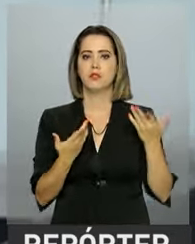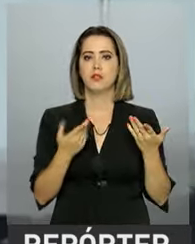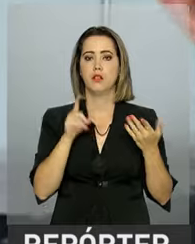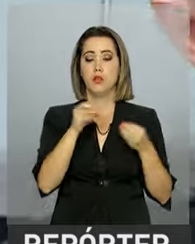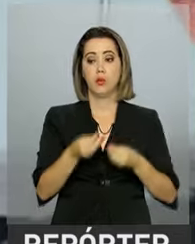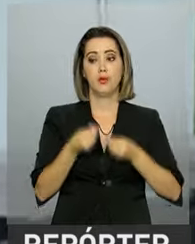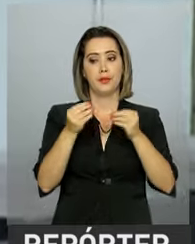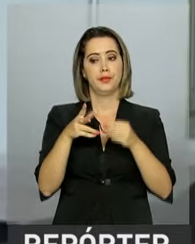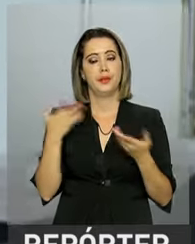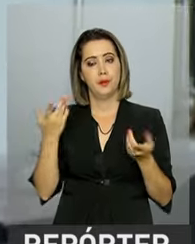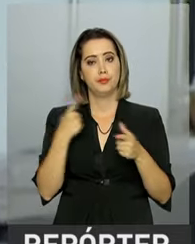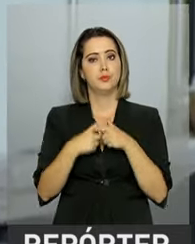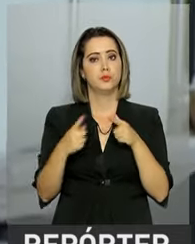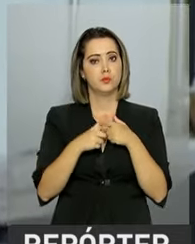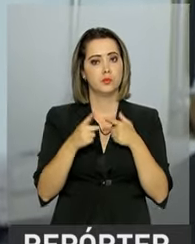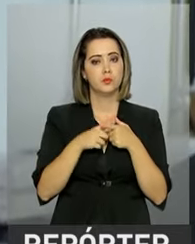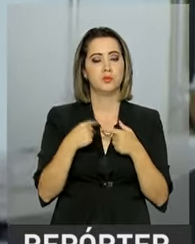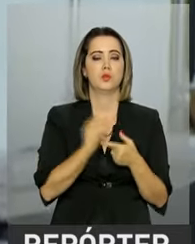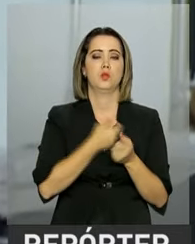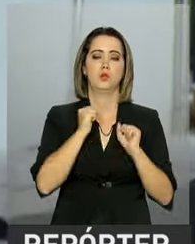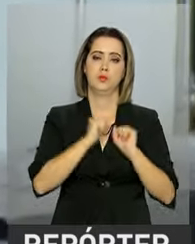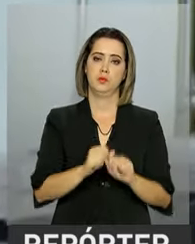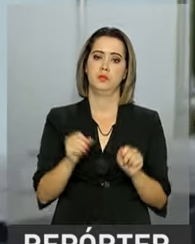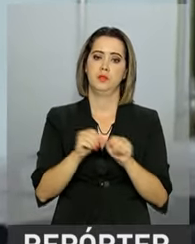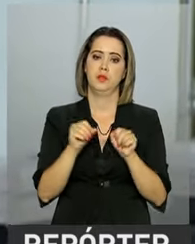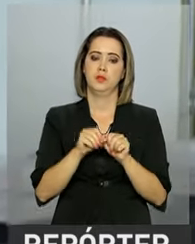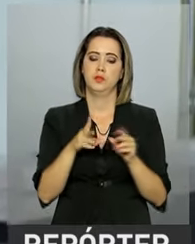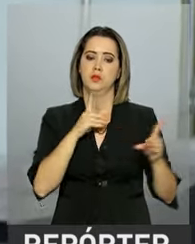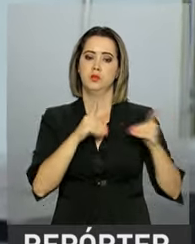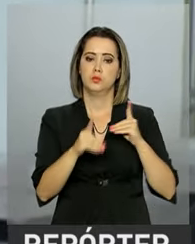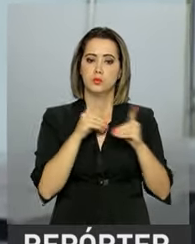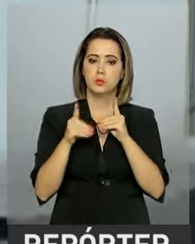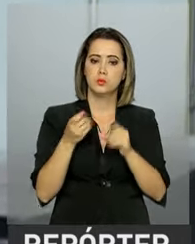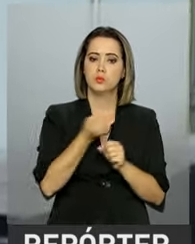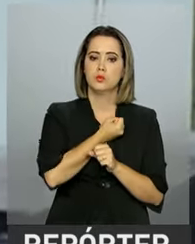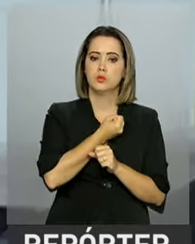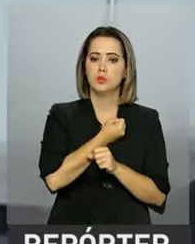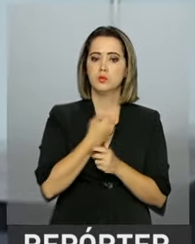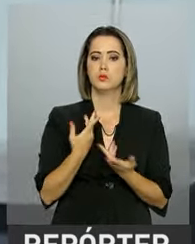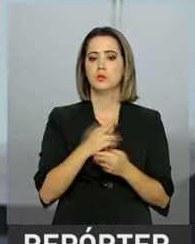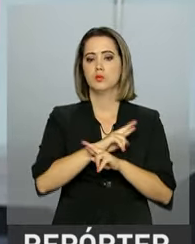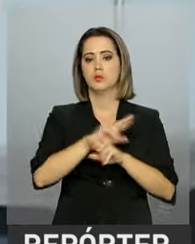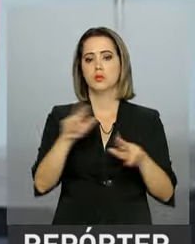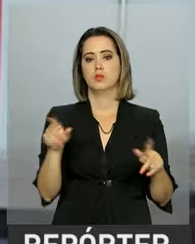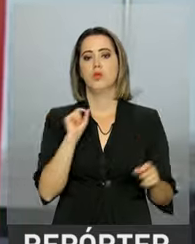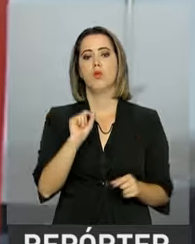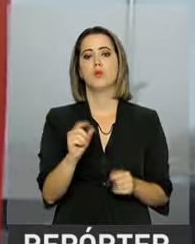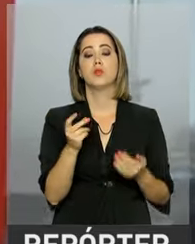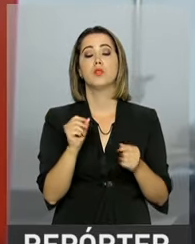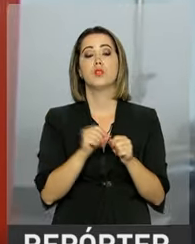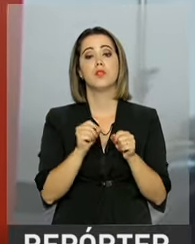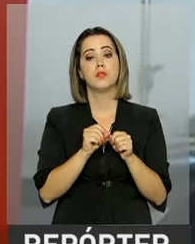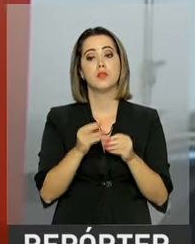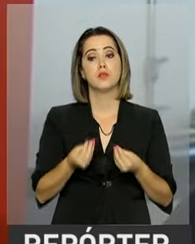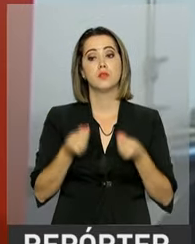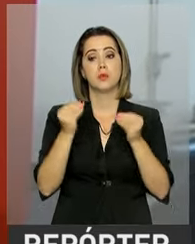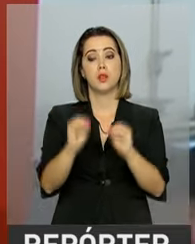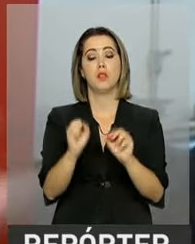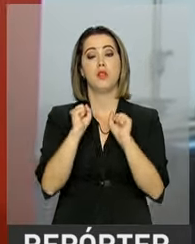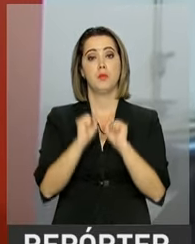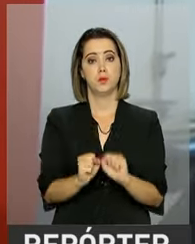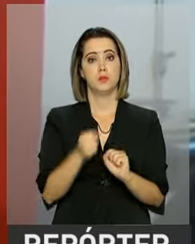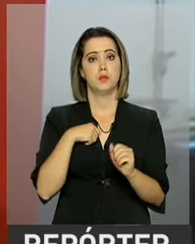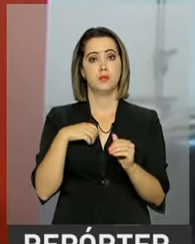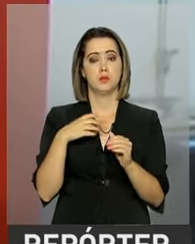dá restrições a que nós podemos fazer enfim debate sobre número das opções O que fazer para garantir que as contas públicas